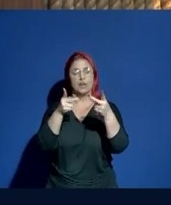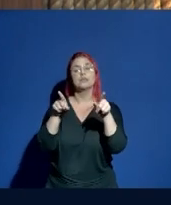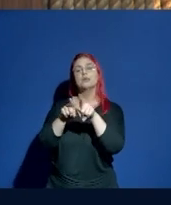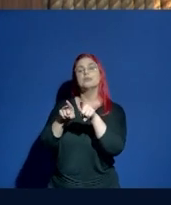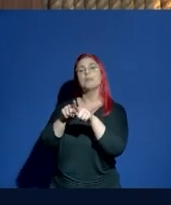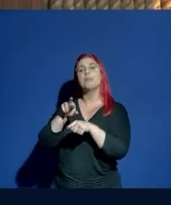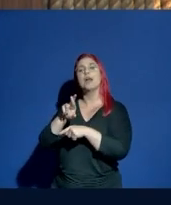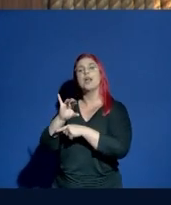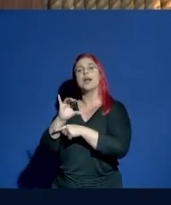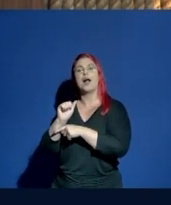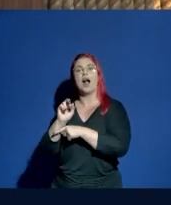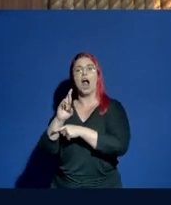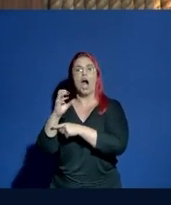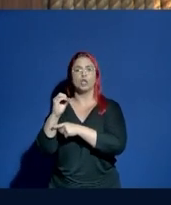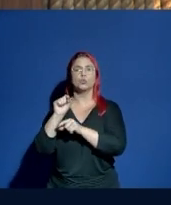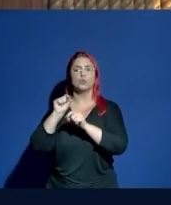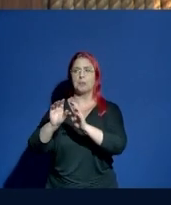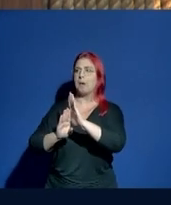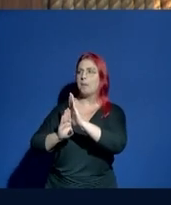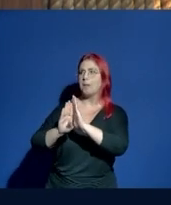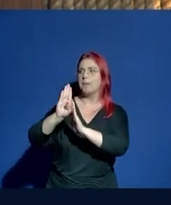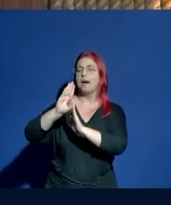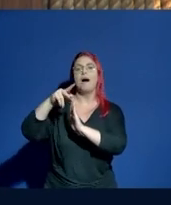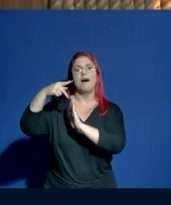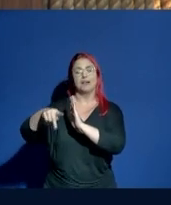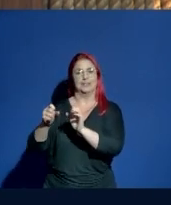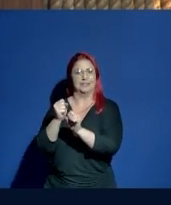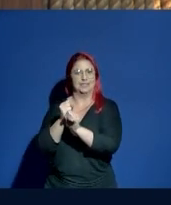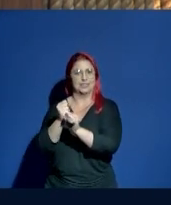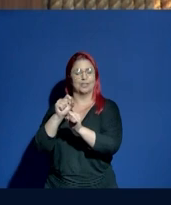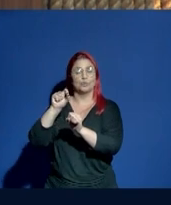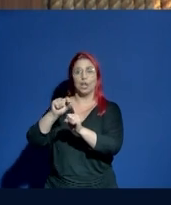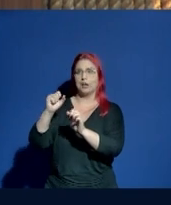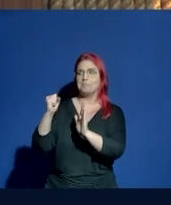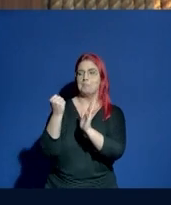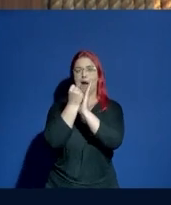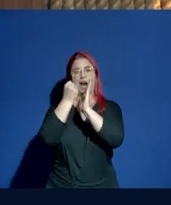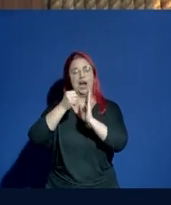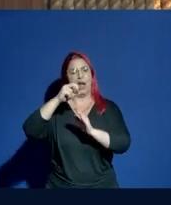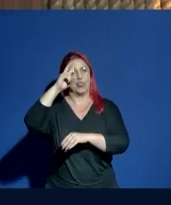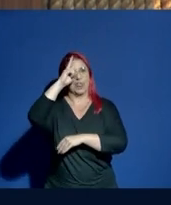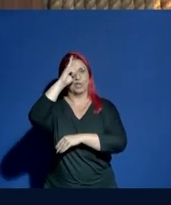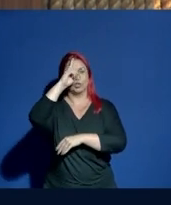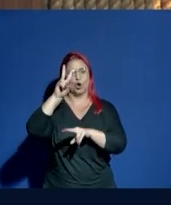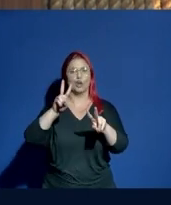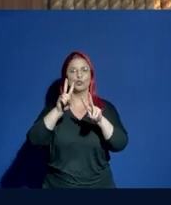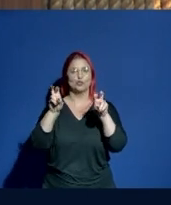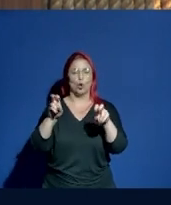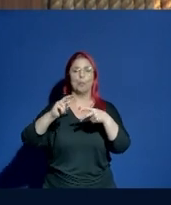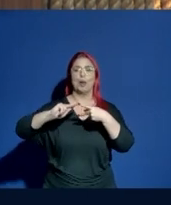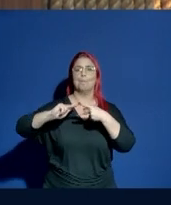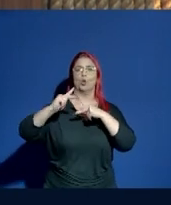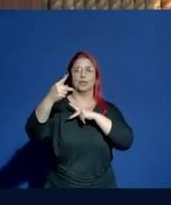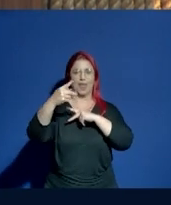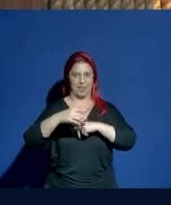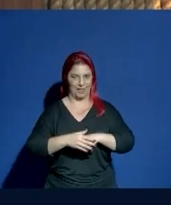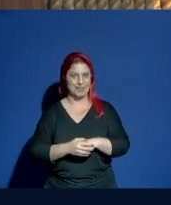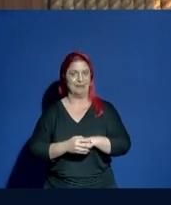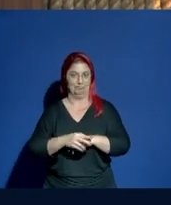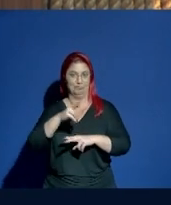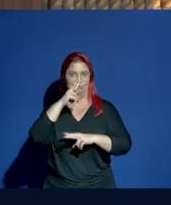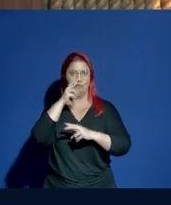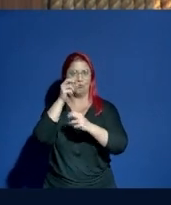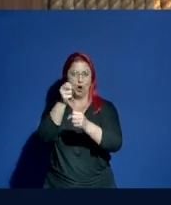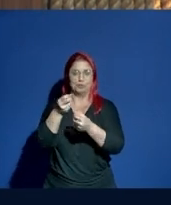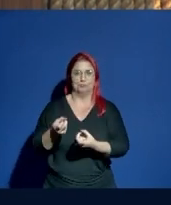crescimento super rápido, no que parece também ser uma das histórias de proteína mais pujantes, né? Uma das categorias do mercado